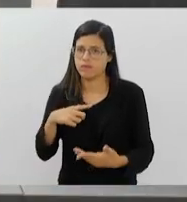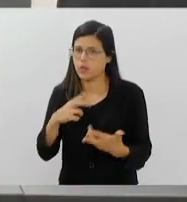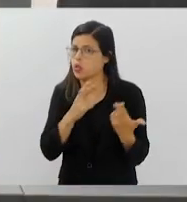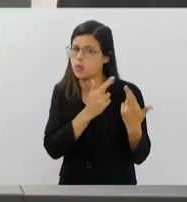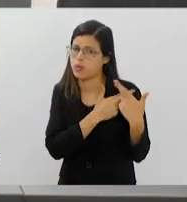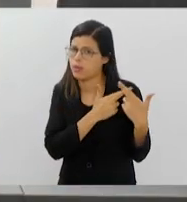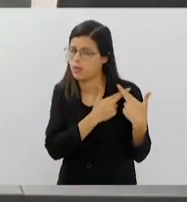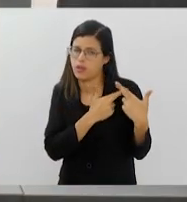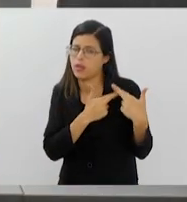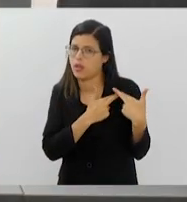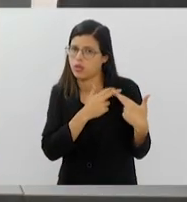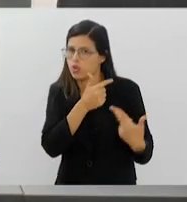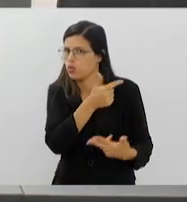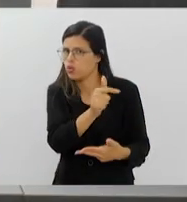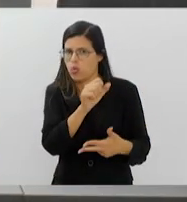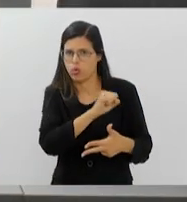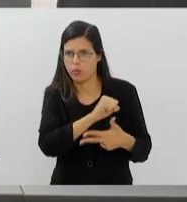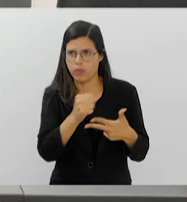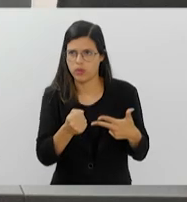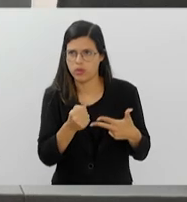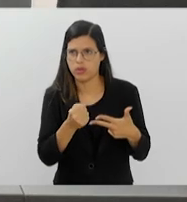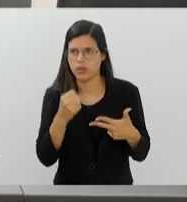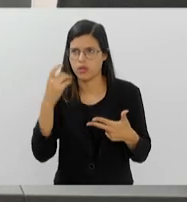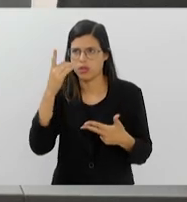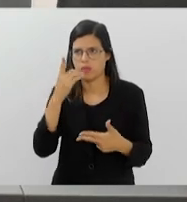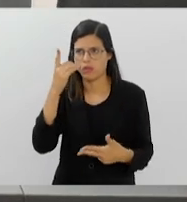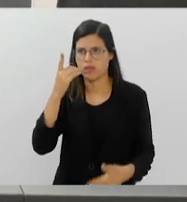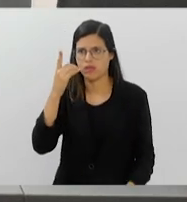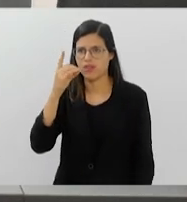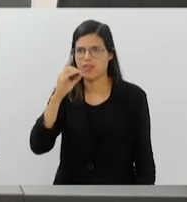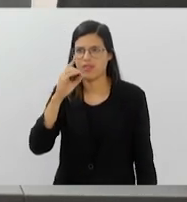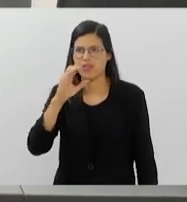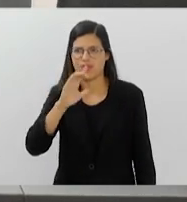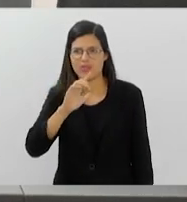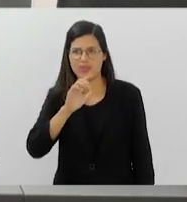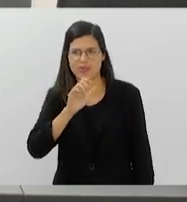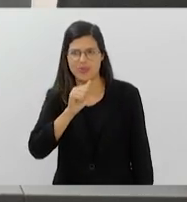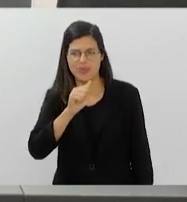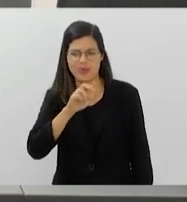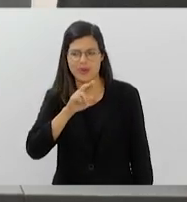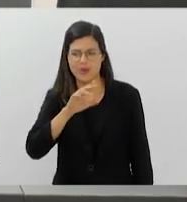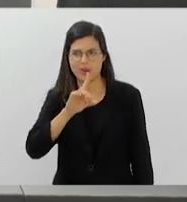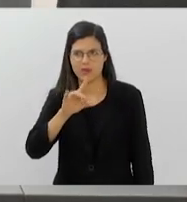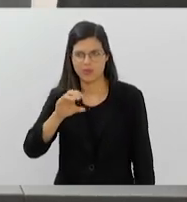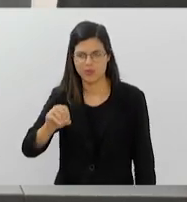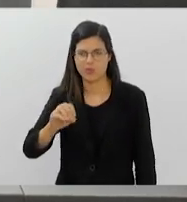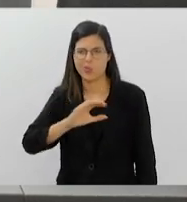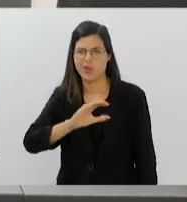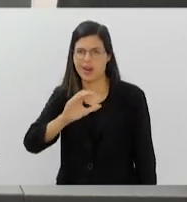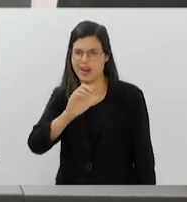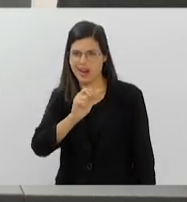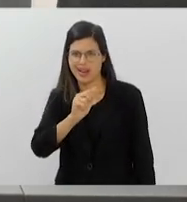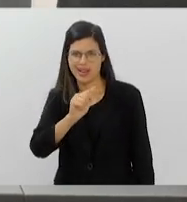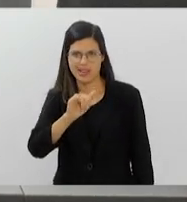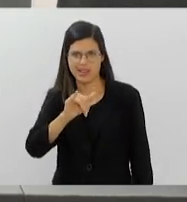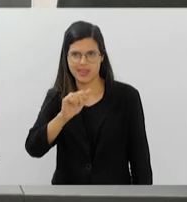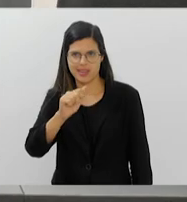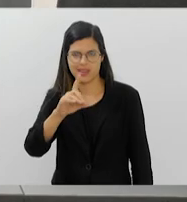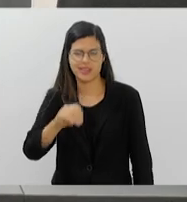Carlos Caiado, deputado Cláudio Caiado. Ah, sim, isso não tem dúvida. Mas